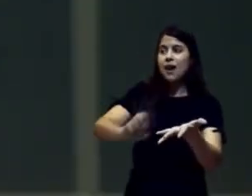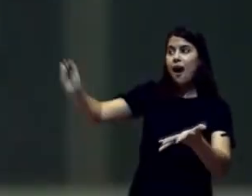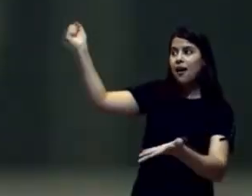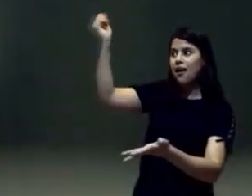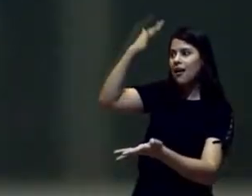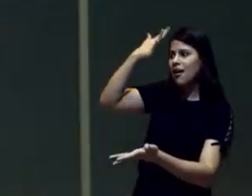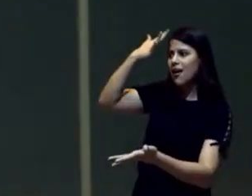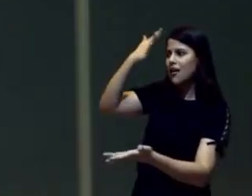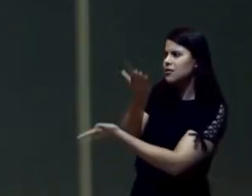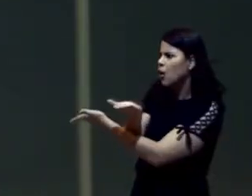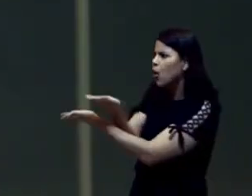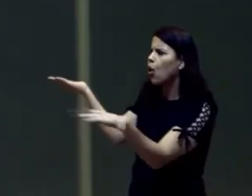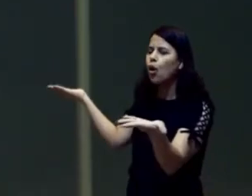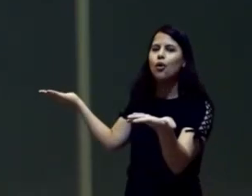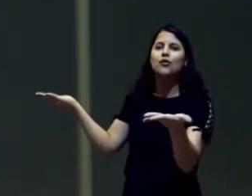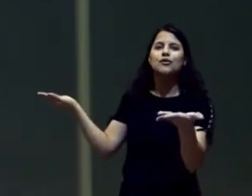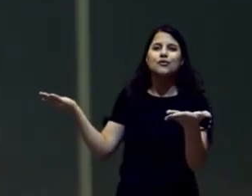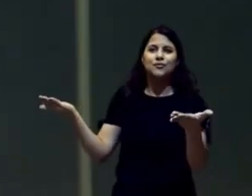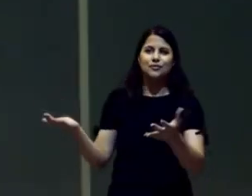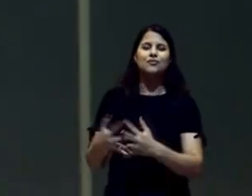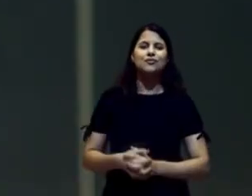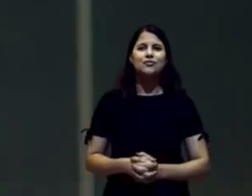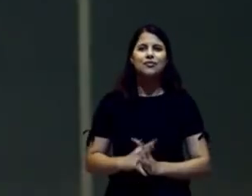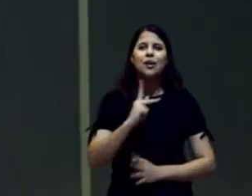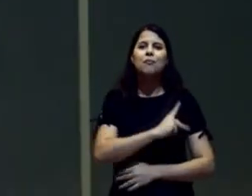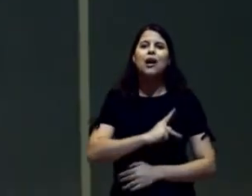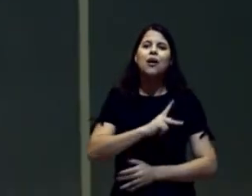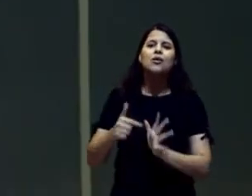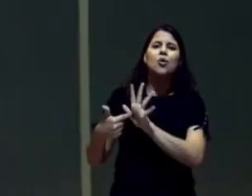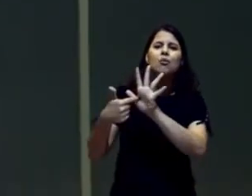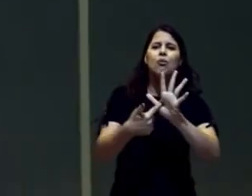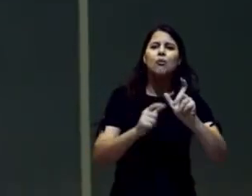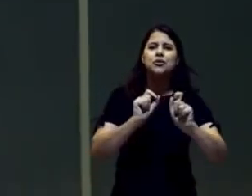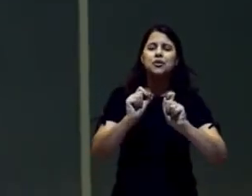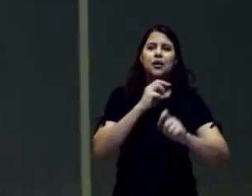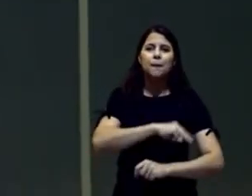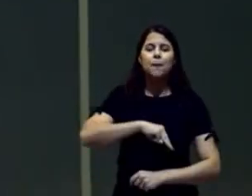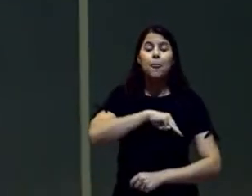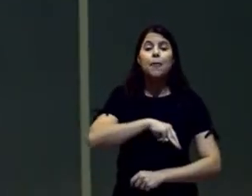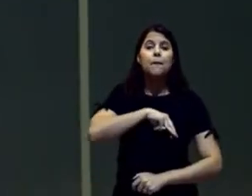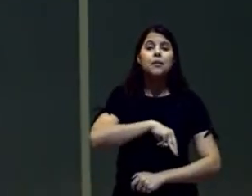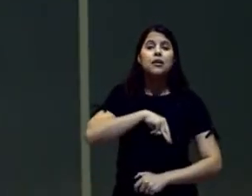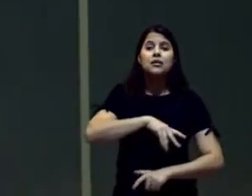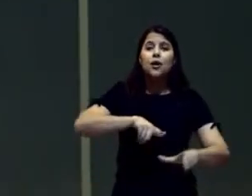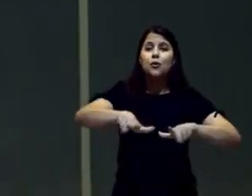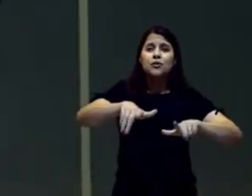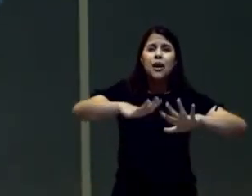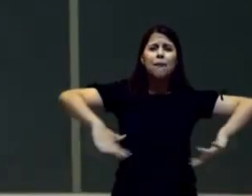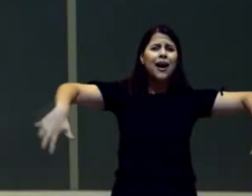vocês. E o que Paulo está dizendo com isso? Paulo está dizendo que missões é uma obra para toda a